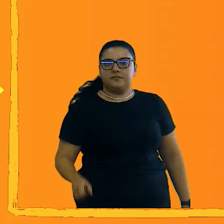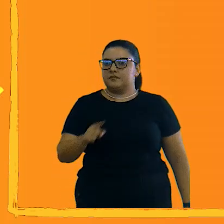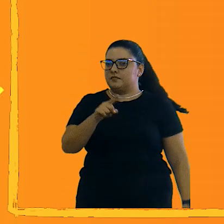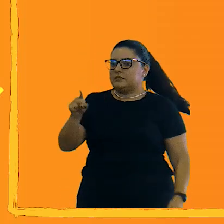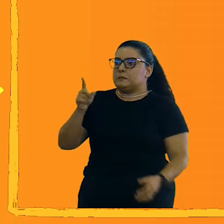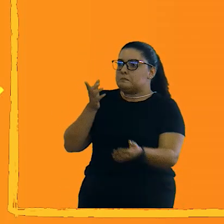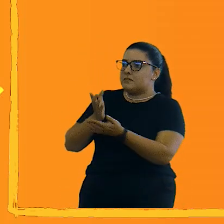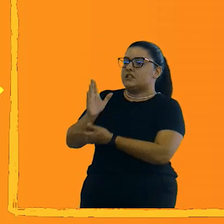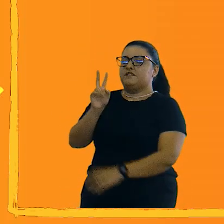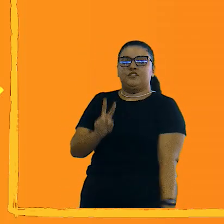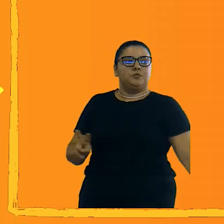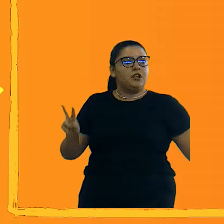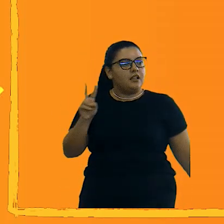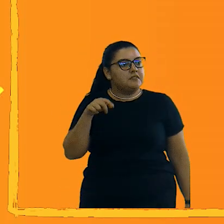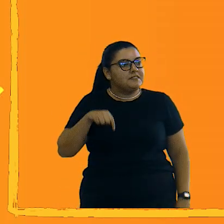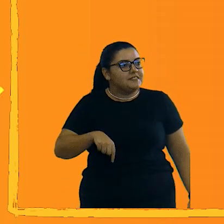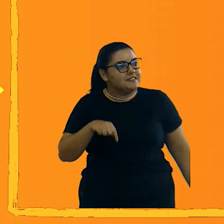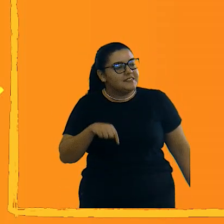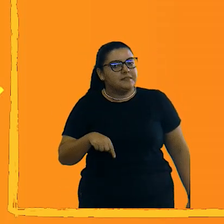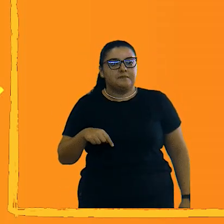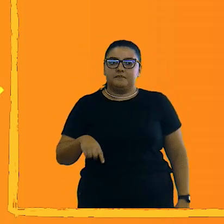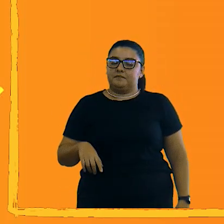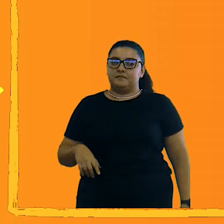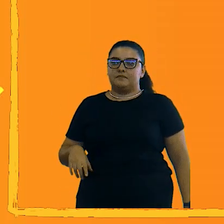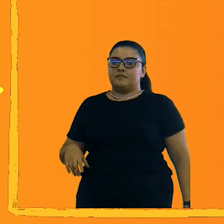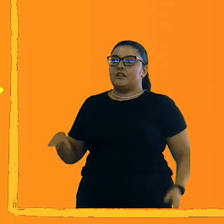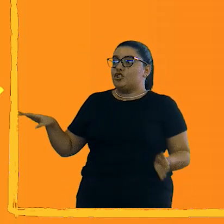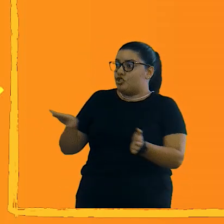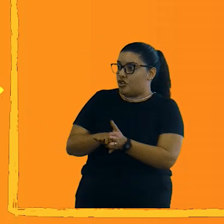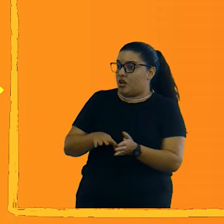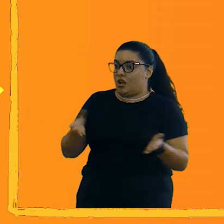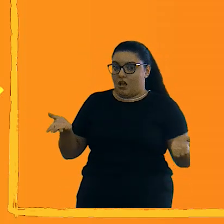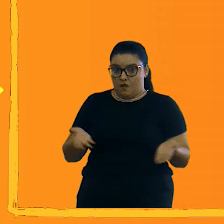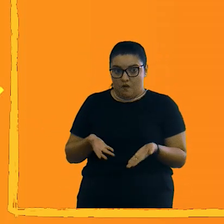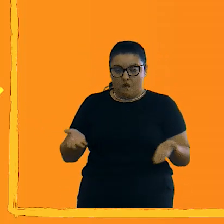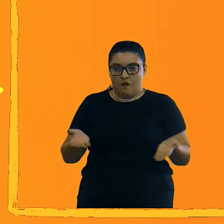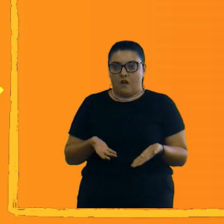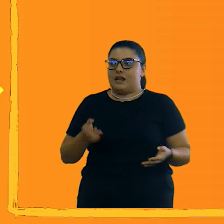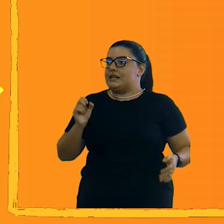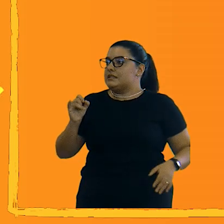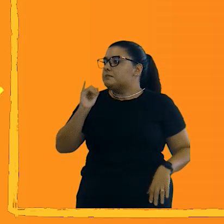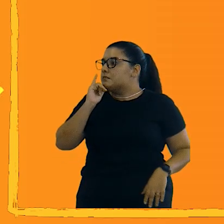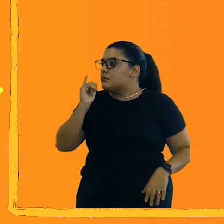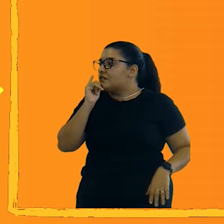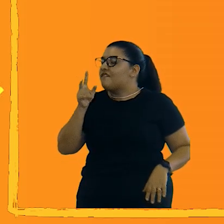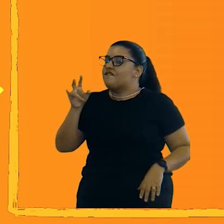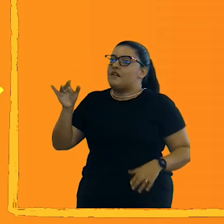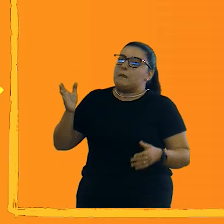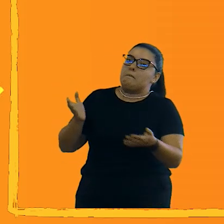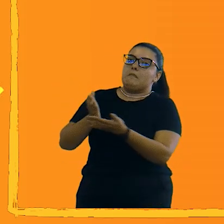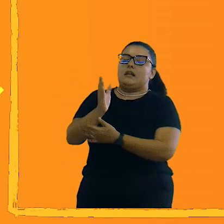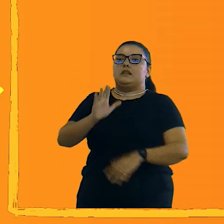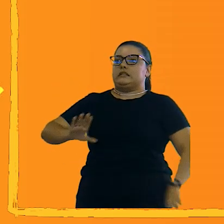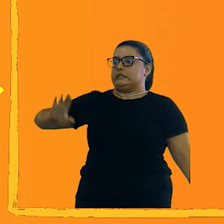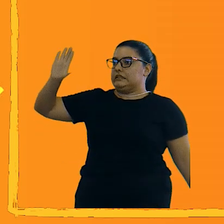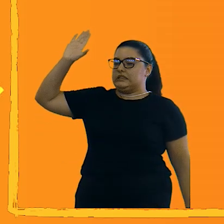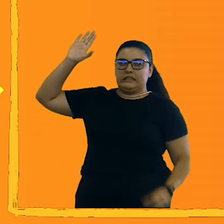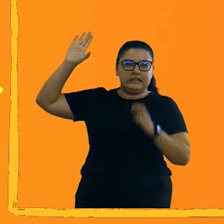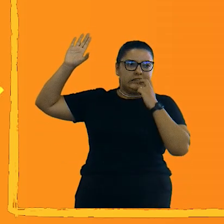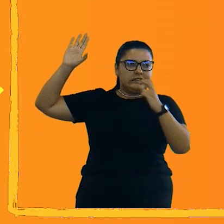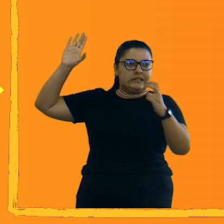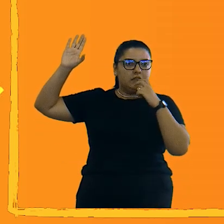vestibular aqui a galera que tá chegando agora aí ó quando eu digo assim quem vai passar tu levanta o braço e diz